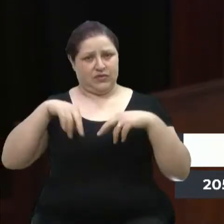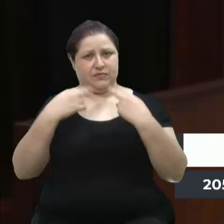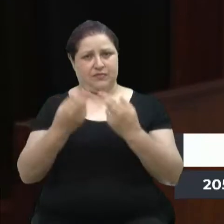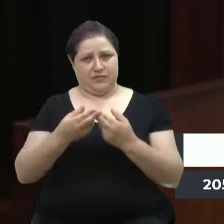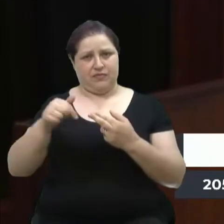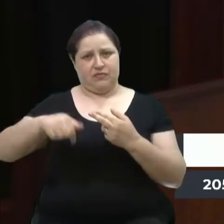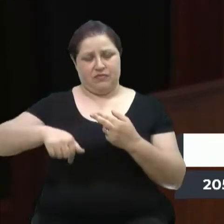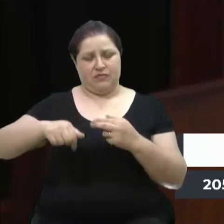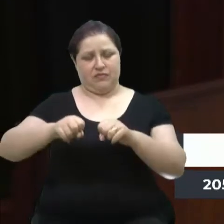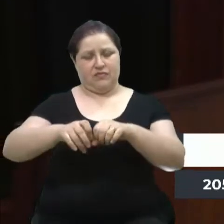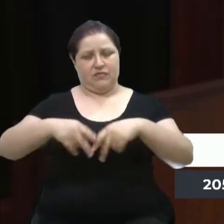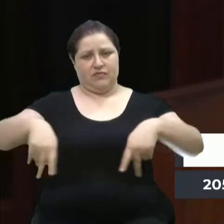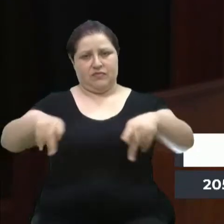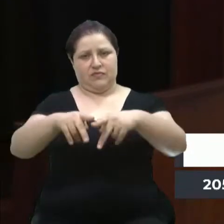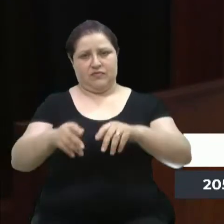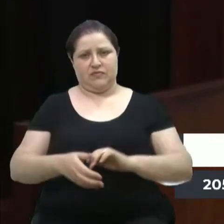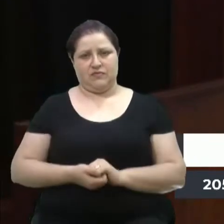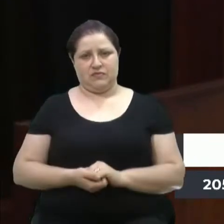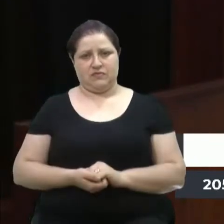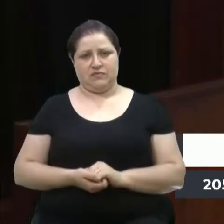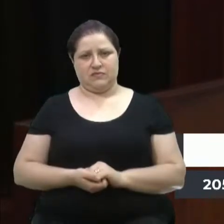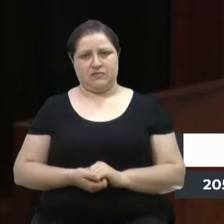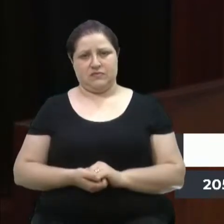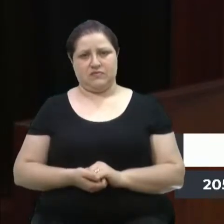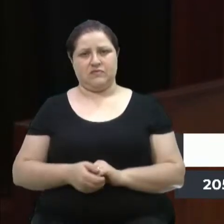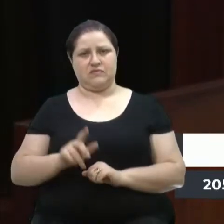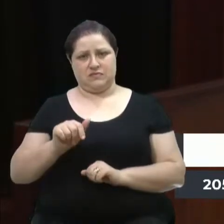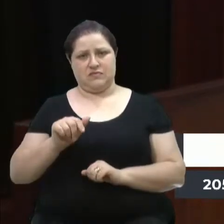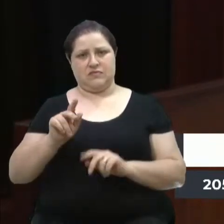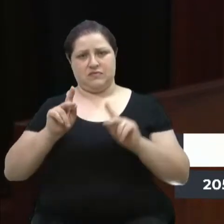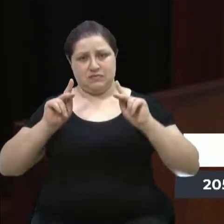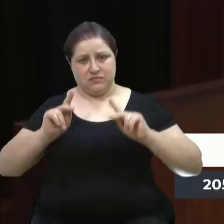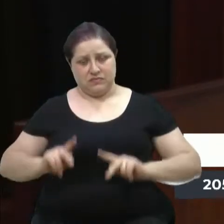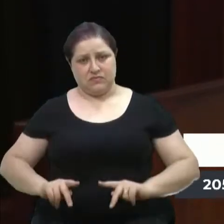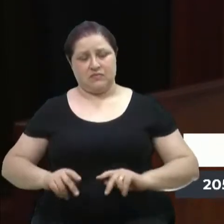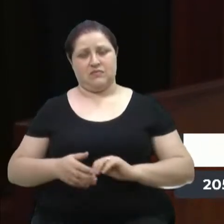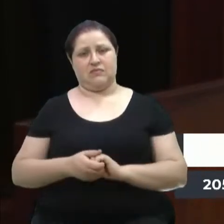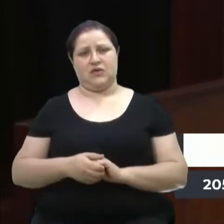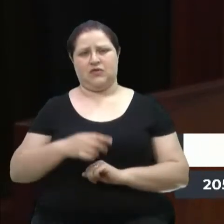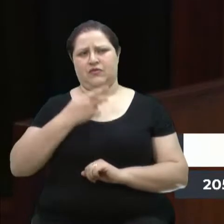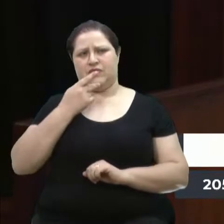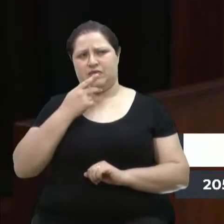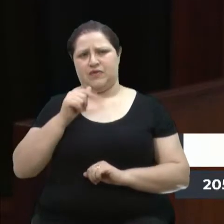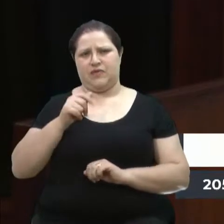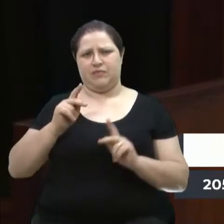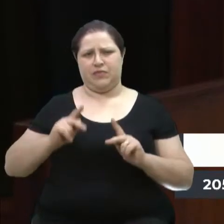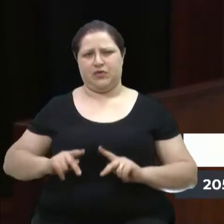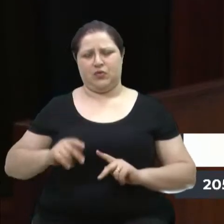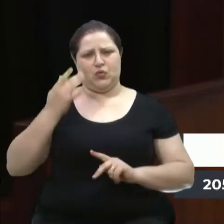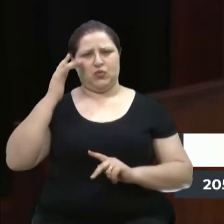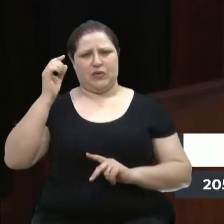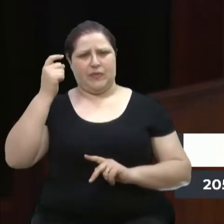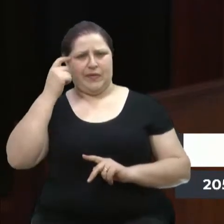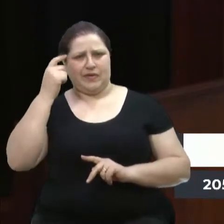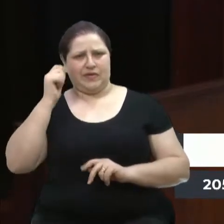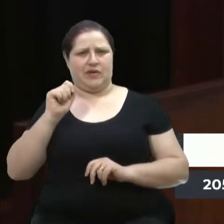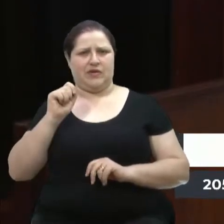reunião pública é São pessoas que venha cabresto pessoas que não sabem pensar